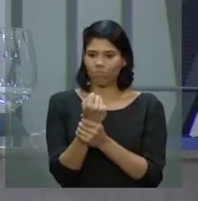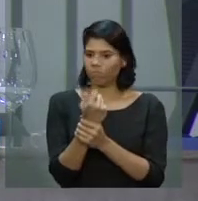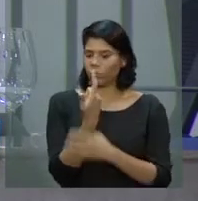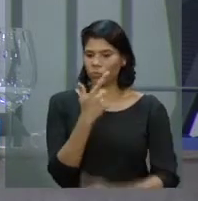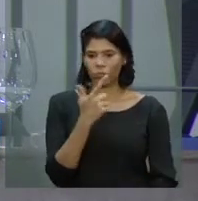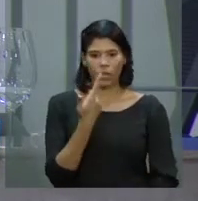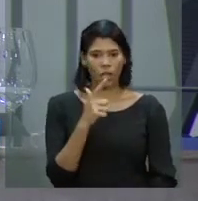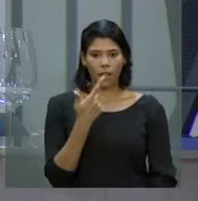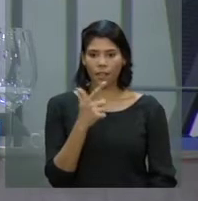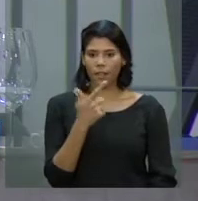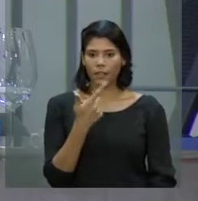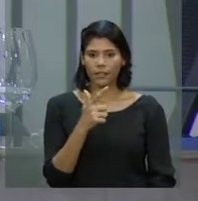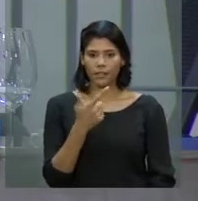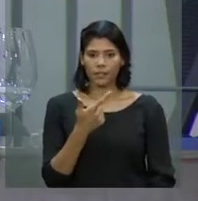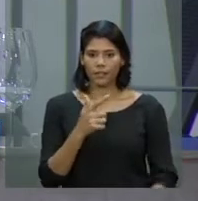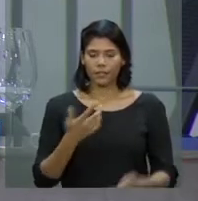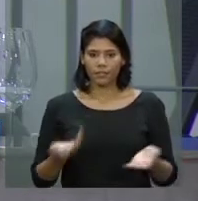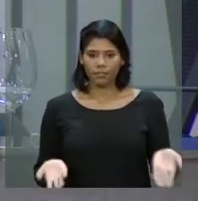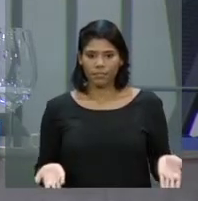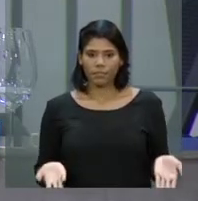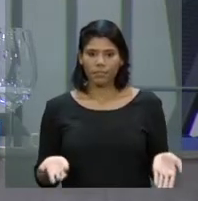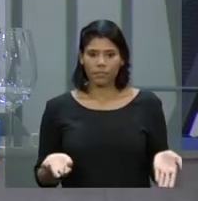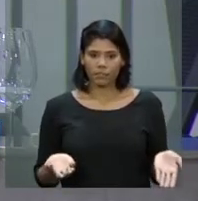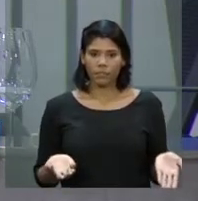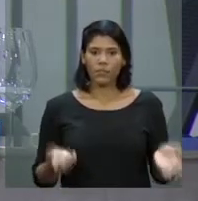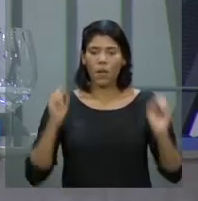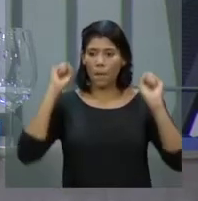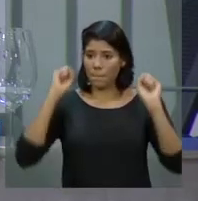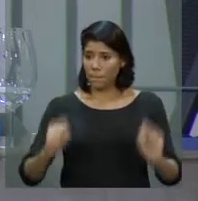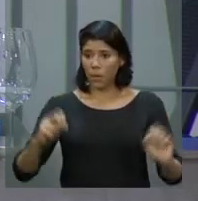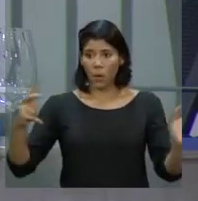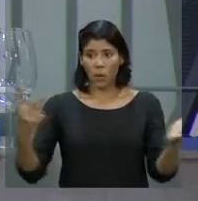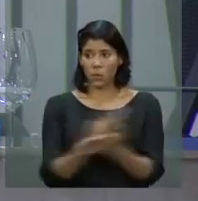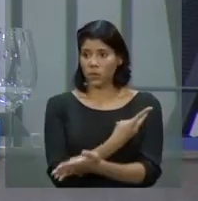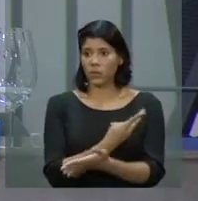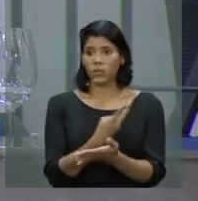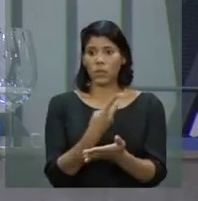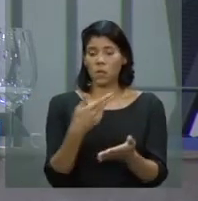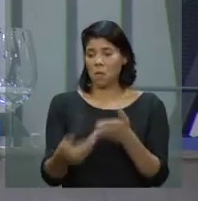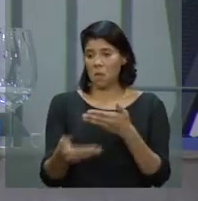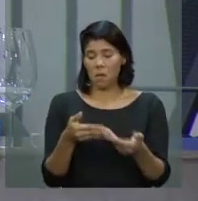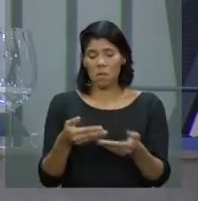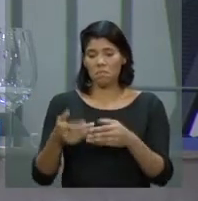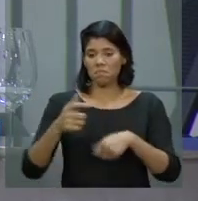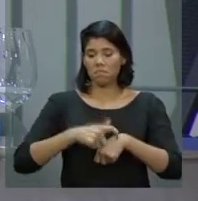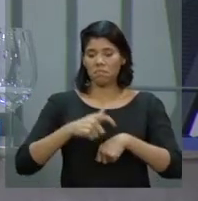que as autocracias e qualquer um outro pode surgir a qualquer momento. Então,